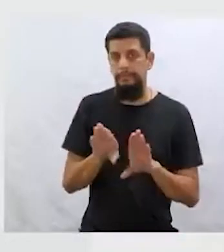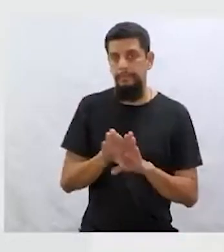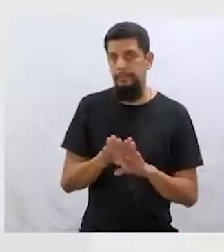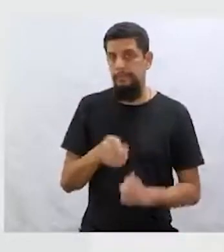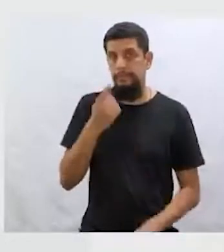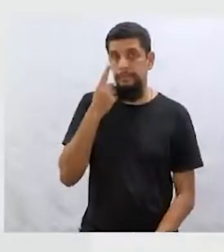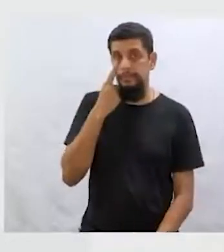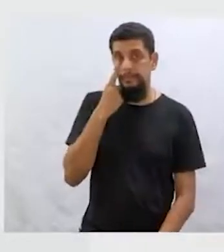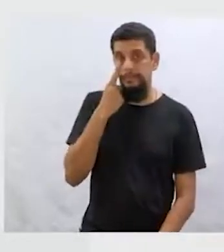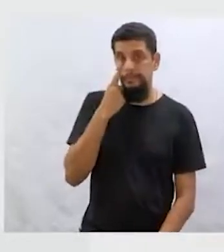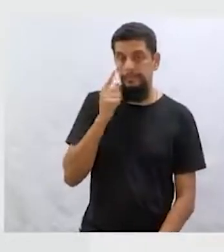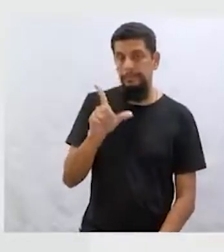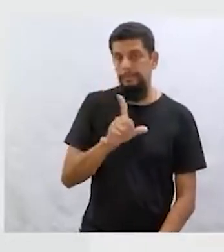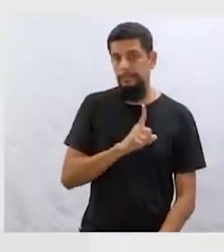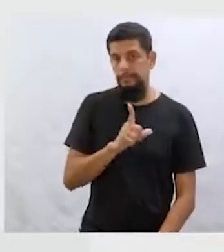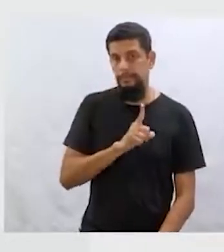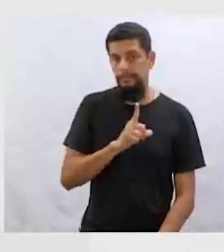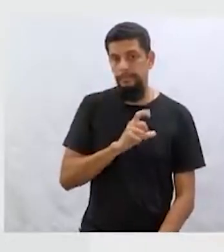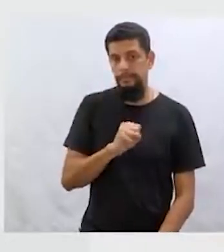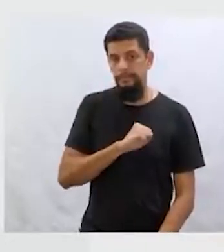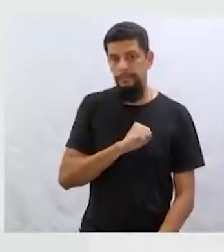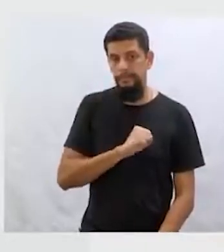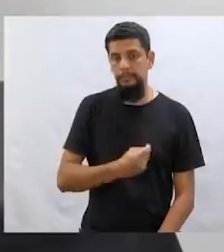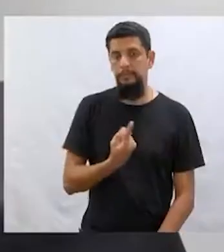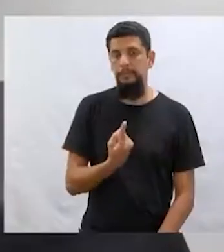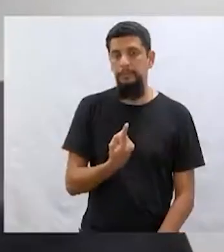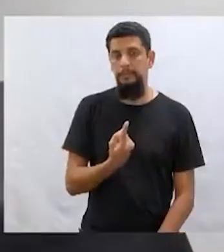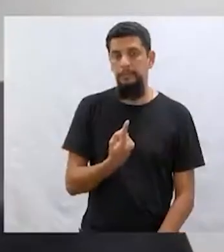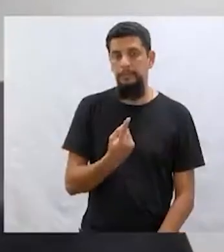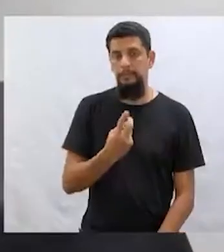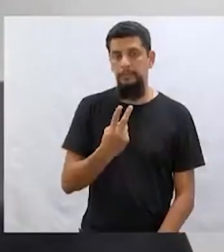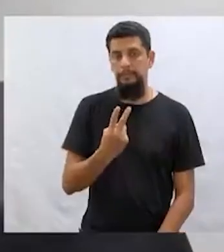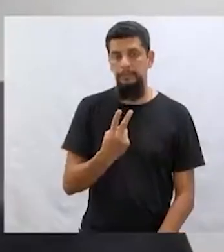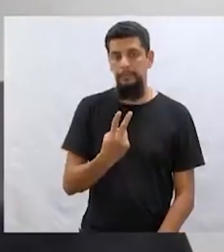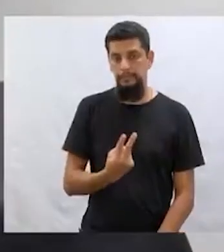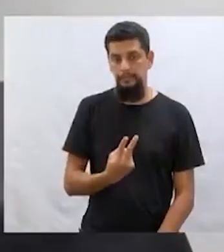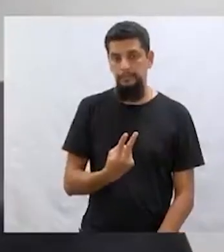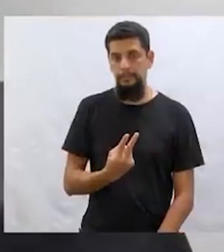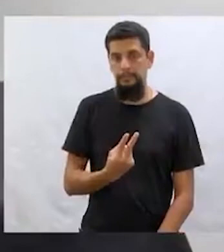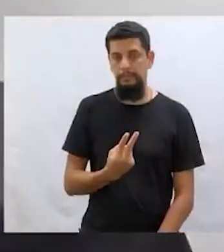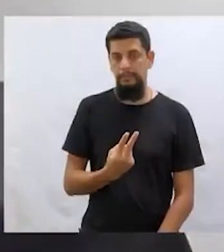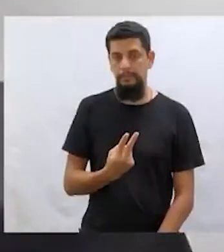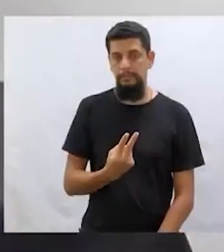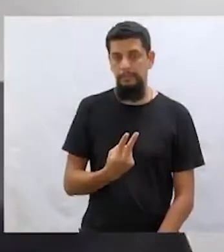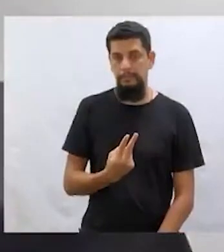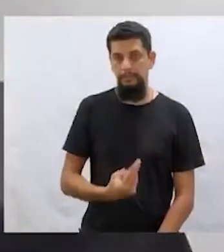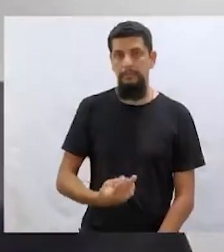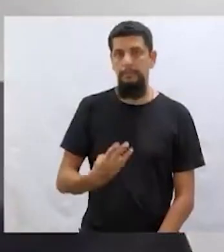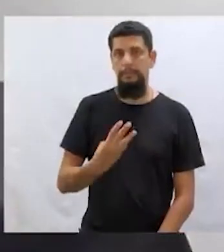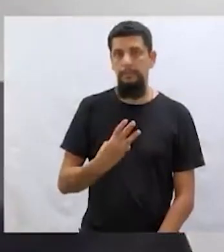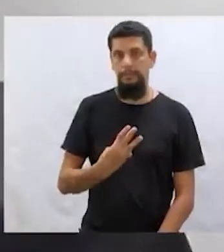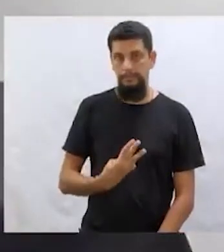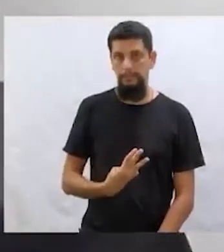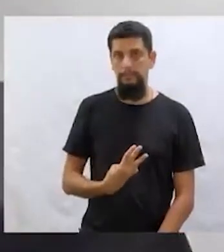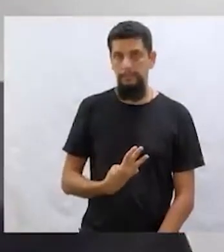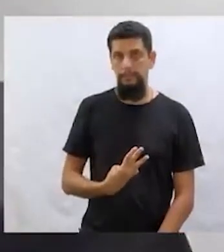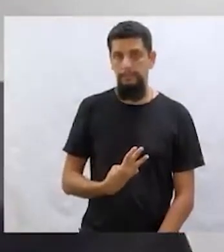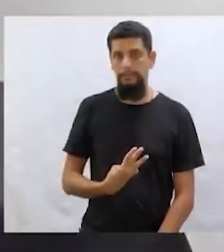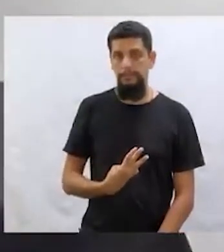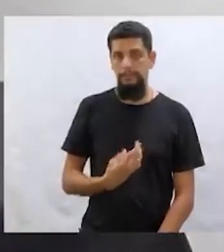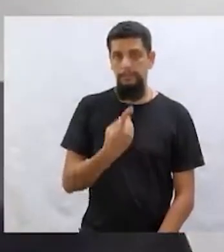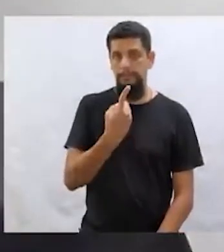Sim. Então, olha só, nós temos aqui o número 1, o número 2 e o